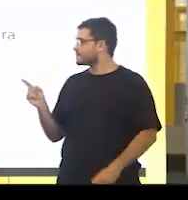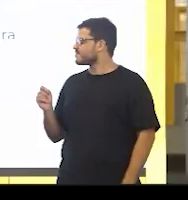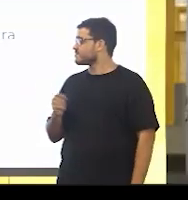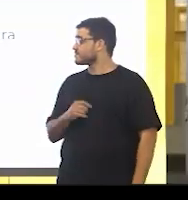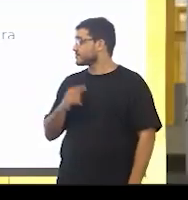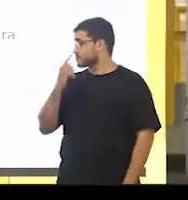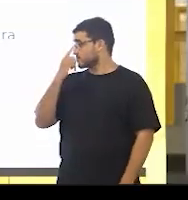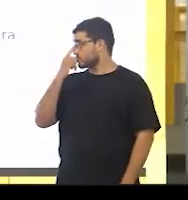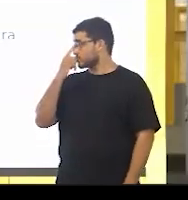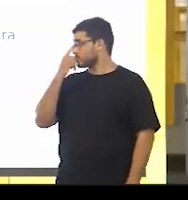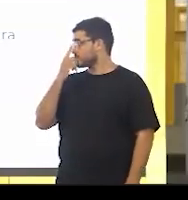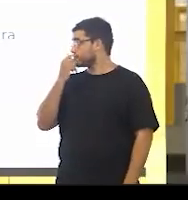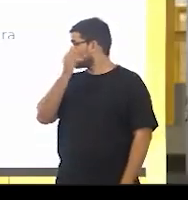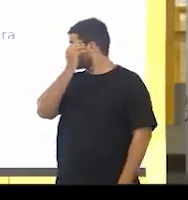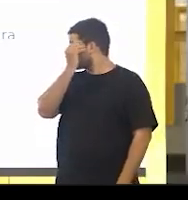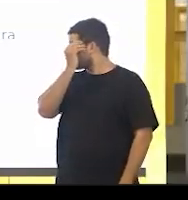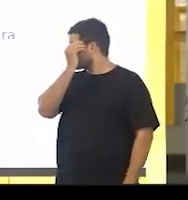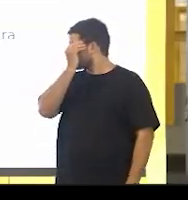aqui material.